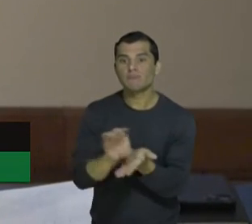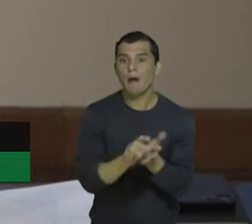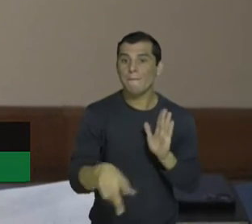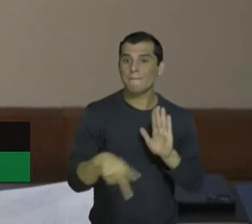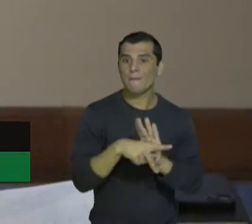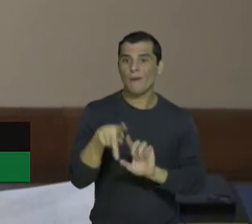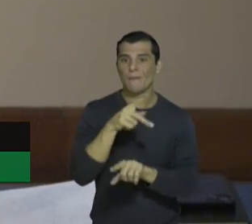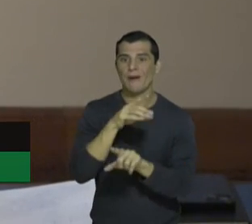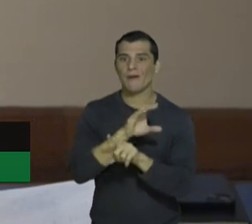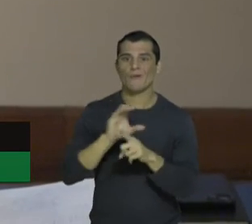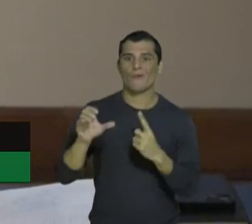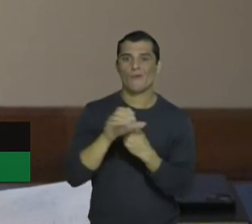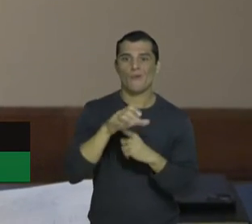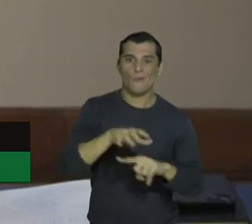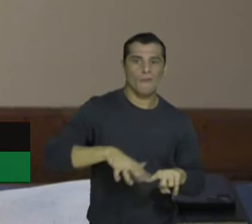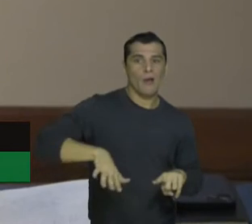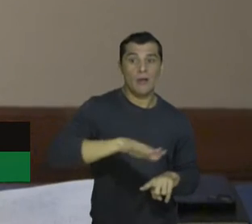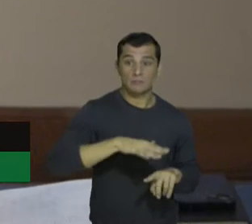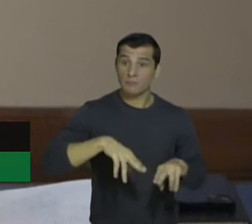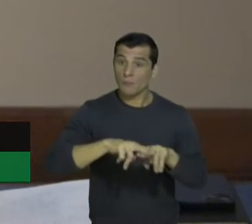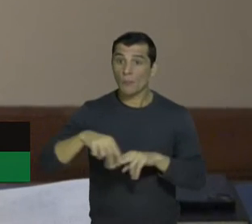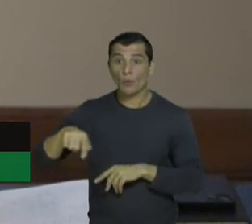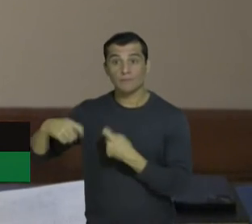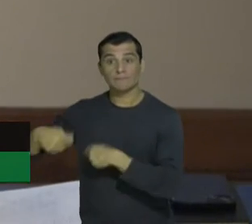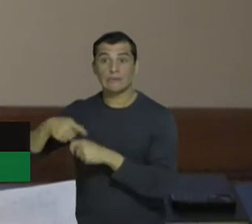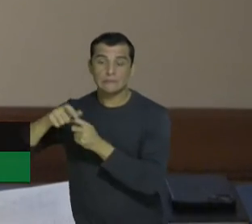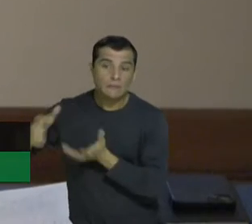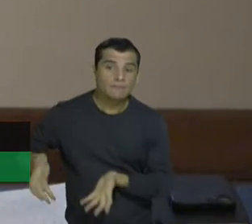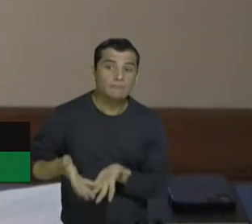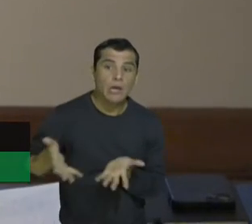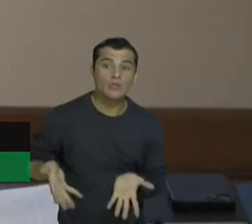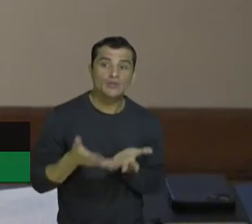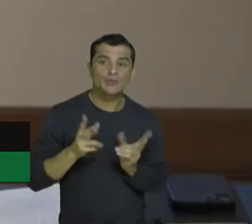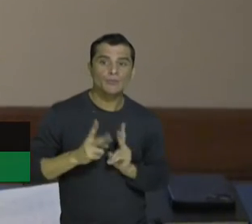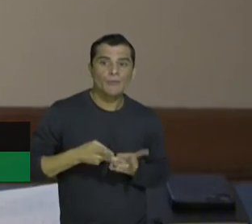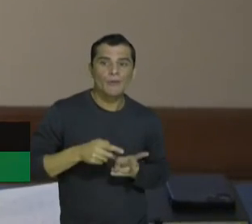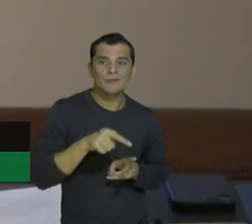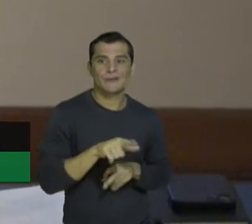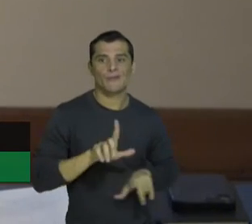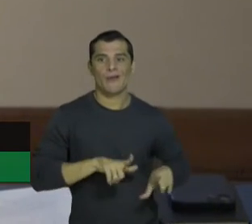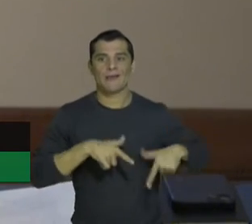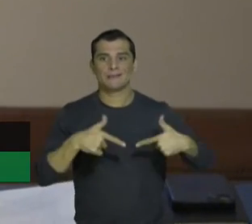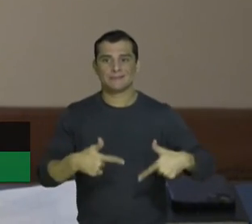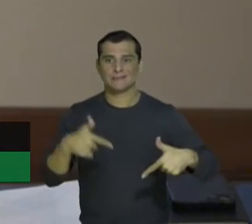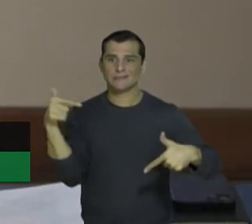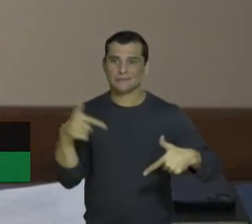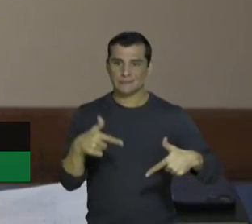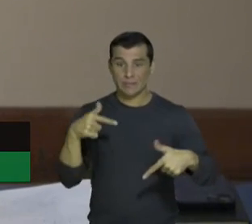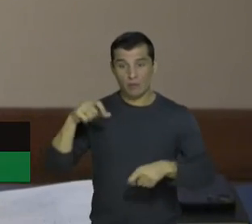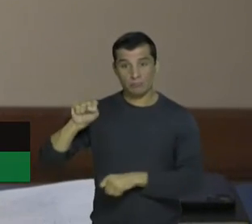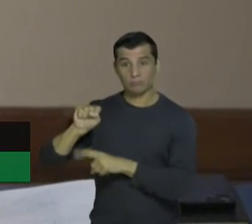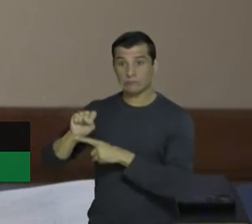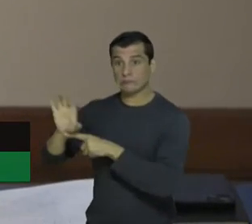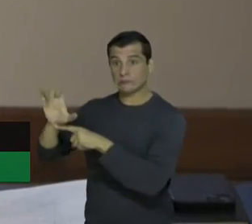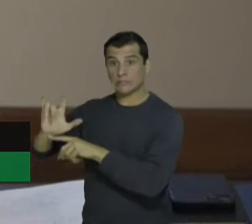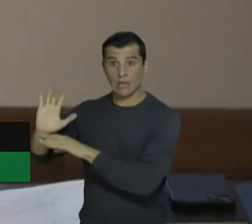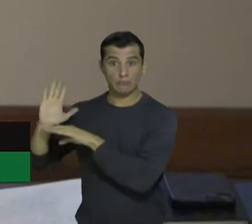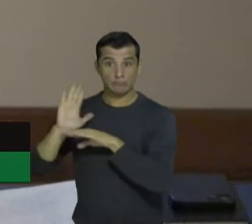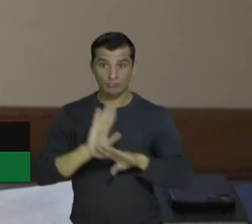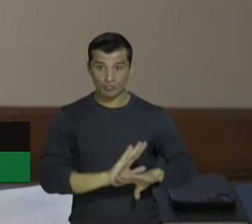precisa estimular Este trabalho através desse tipo de ação nós se um se um estado ajuda